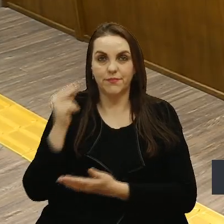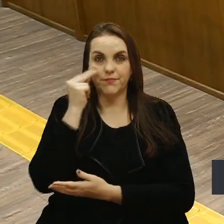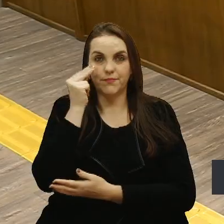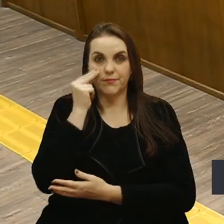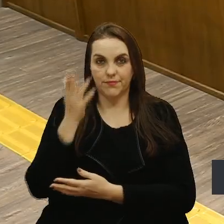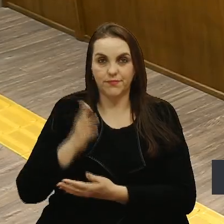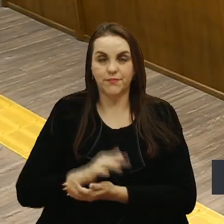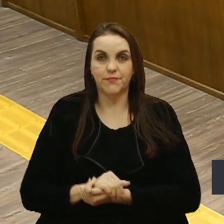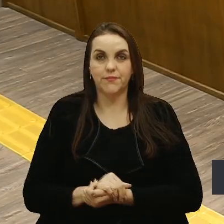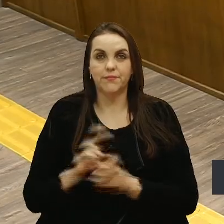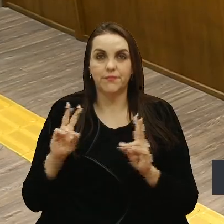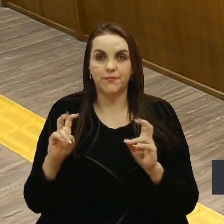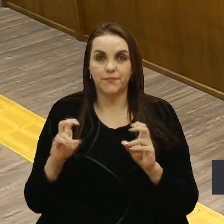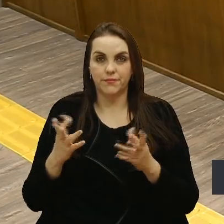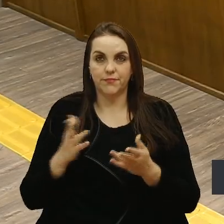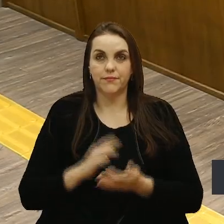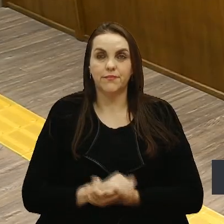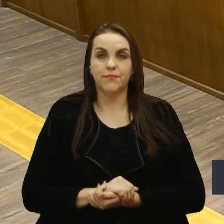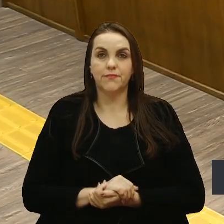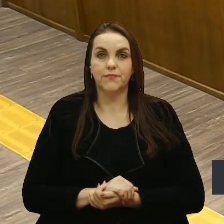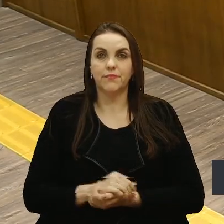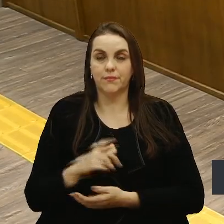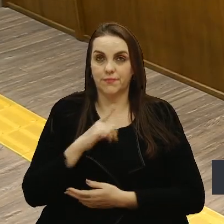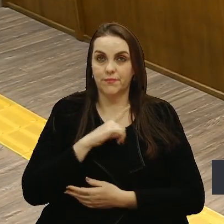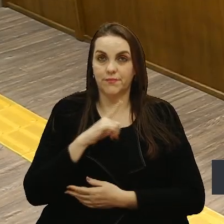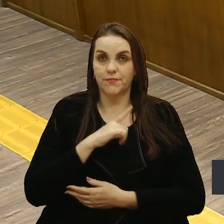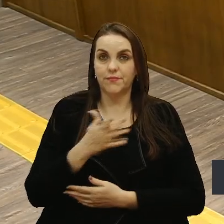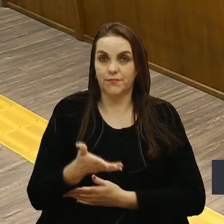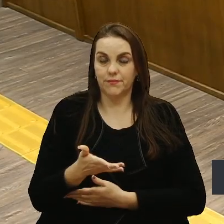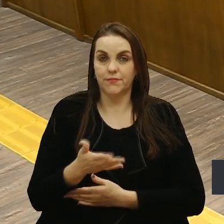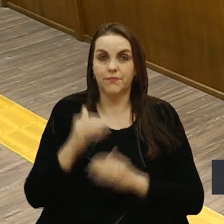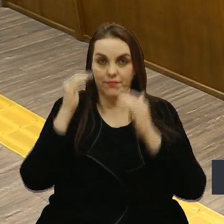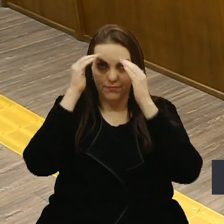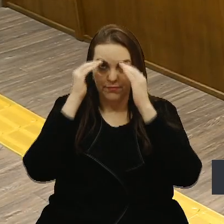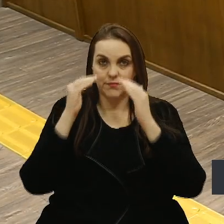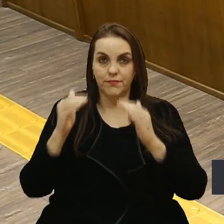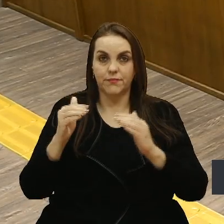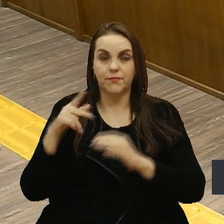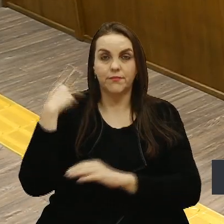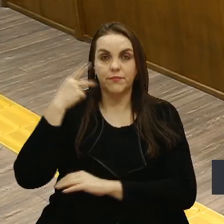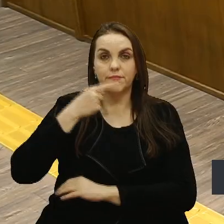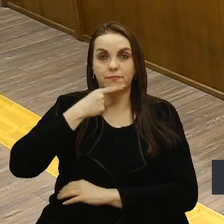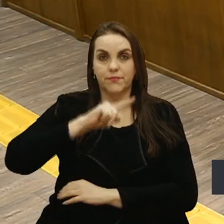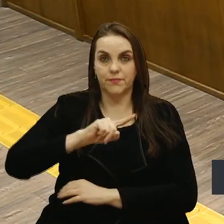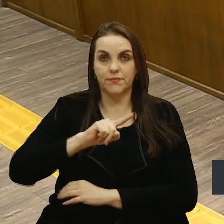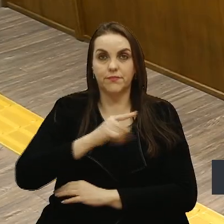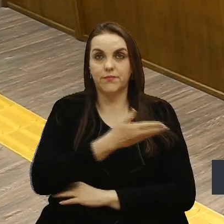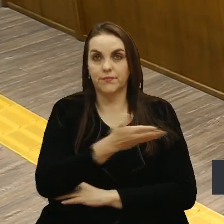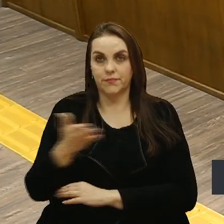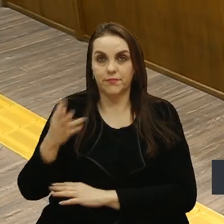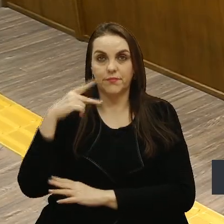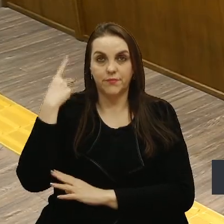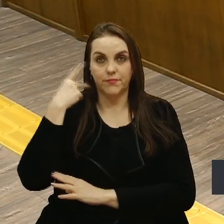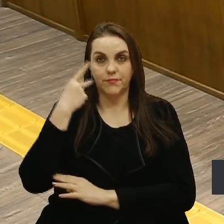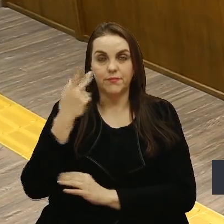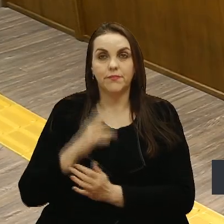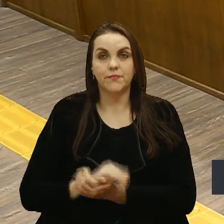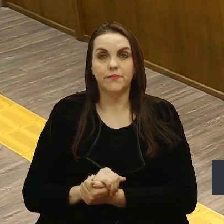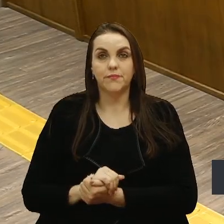num tema. Bom, eu tenho muito respeito pelo vereador Caleb, pelos demais vereadores, tendo a